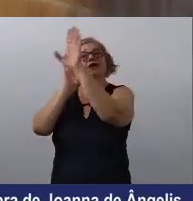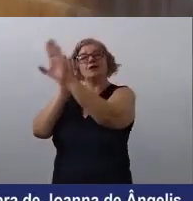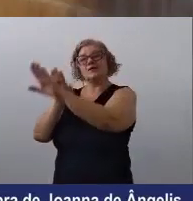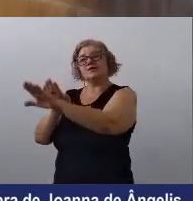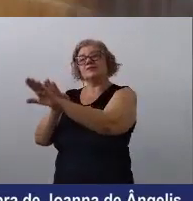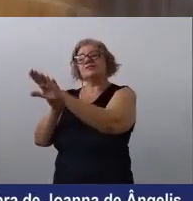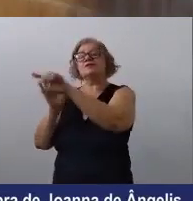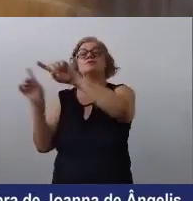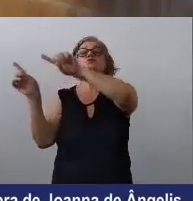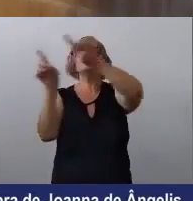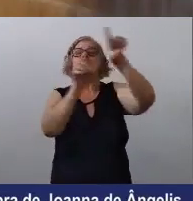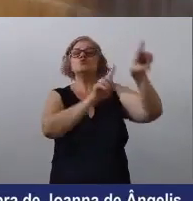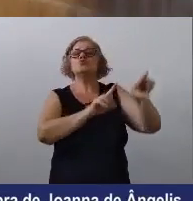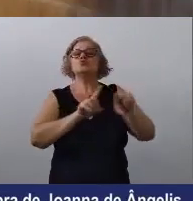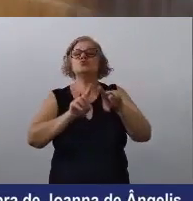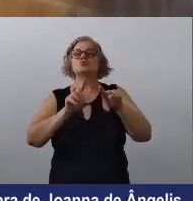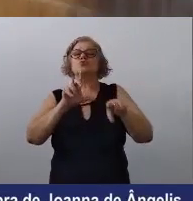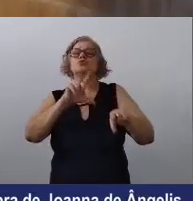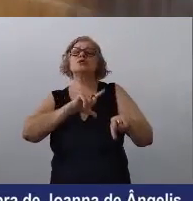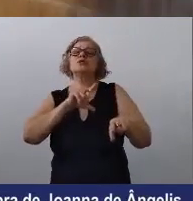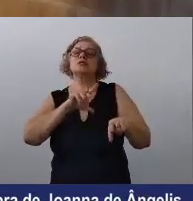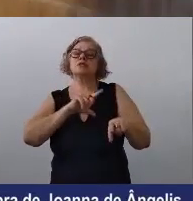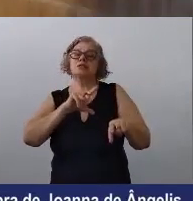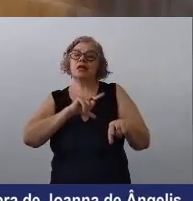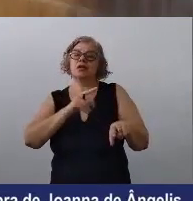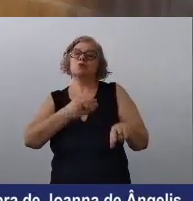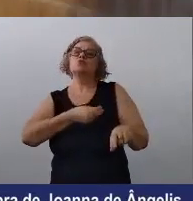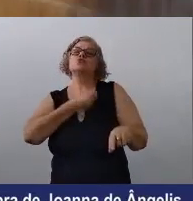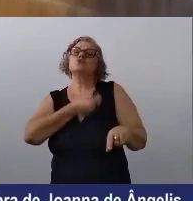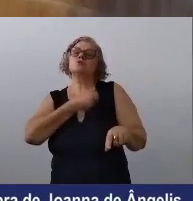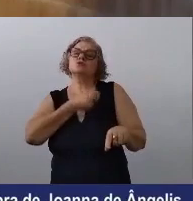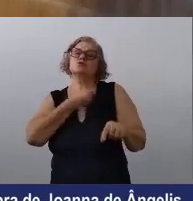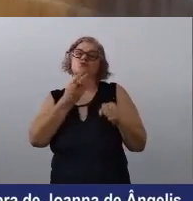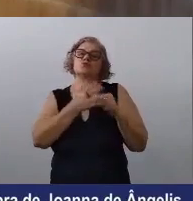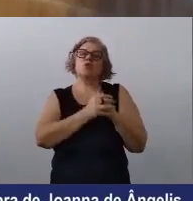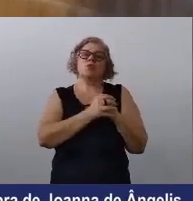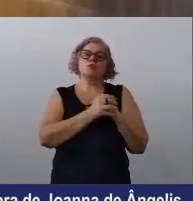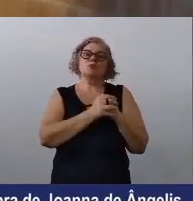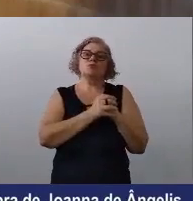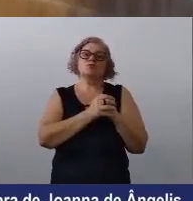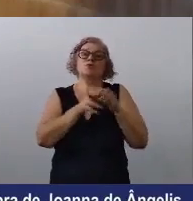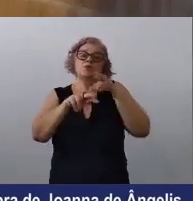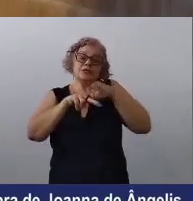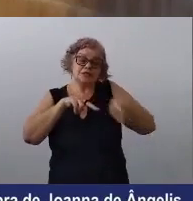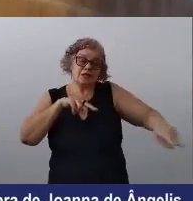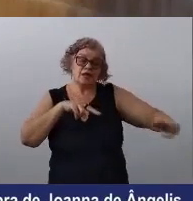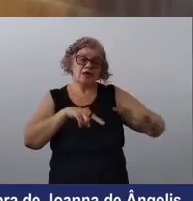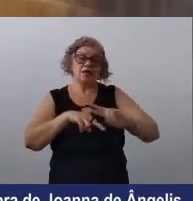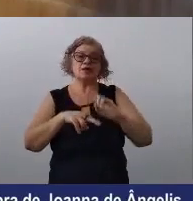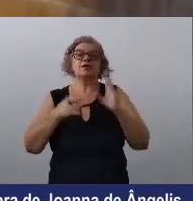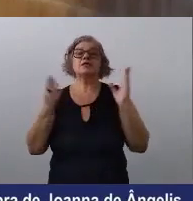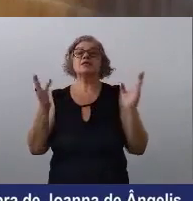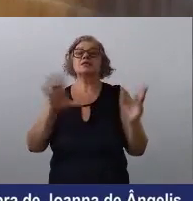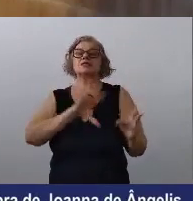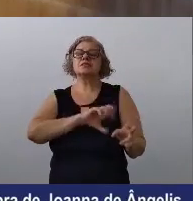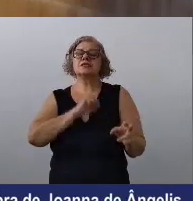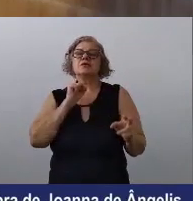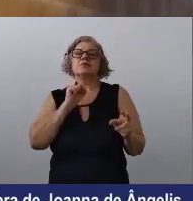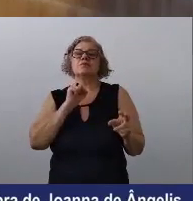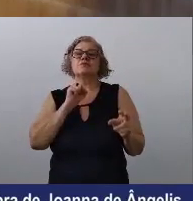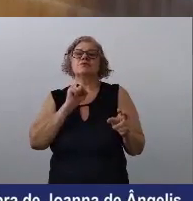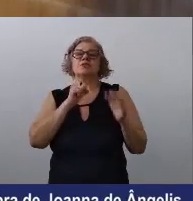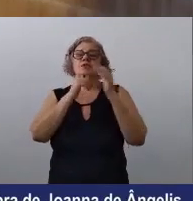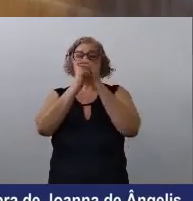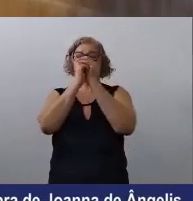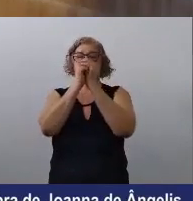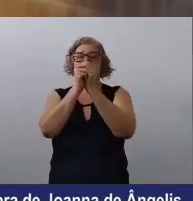a tudo que somos, tudo que temos, e essa reencarnação bendita. Louvamos a